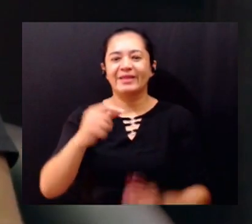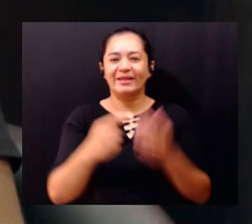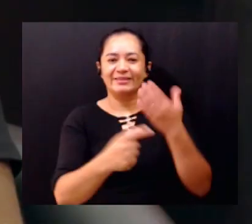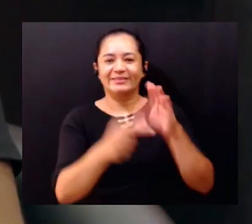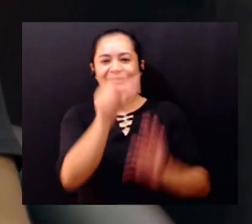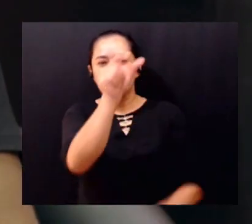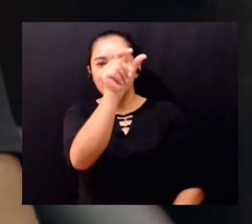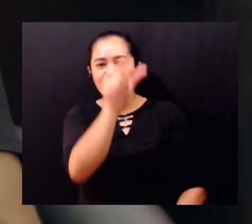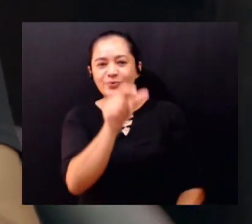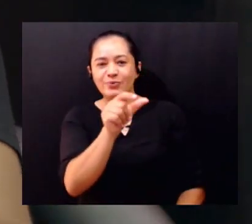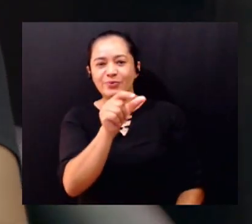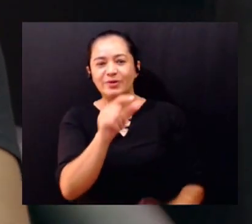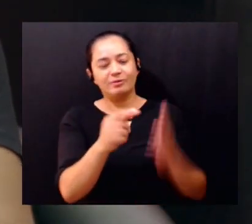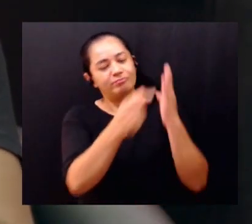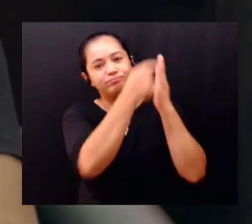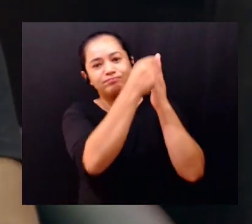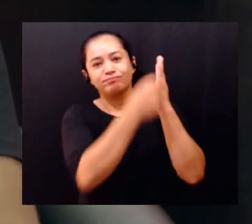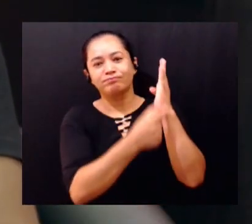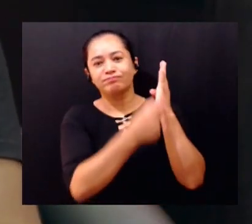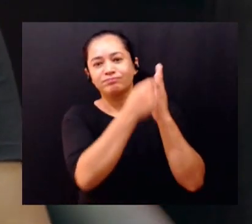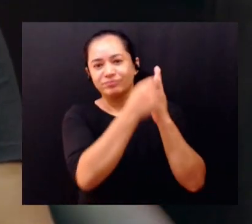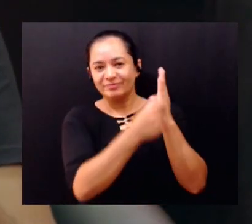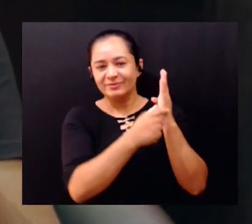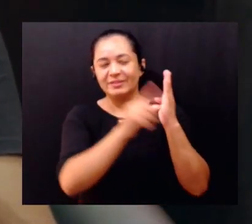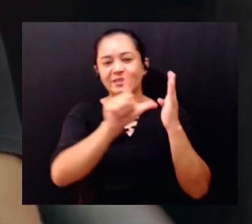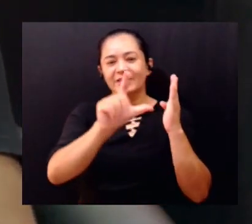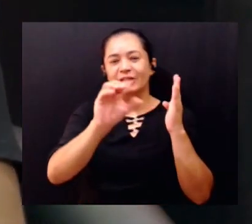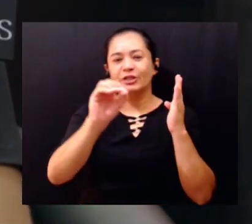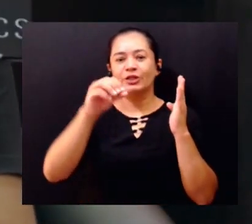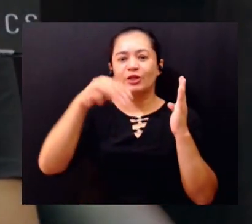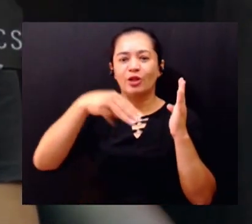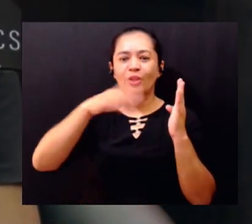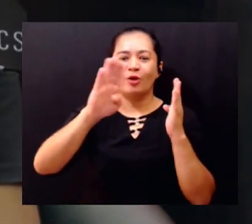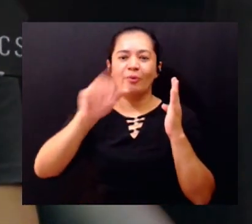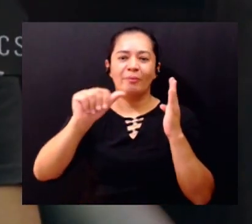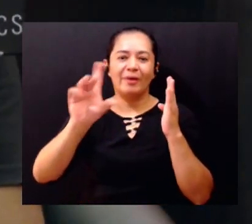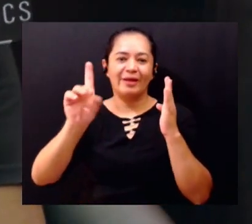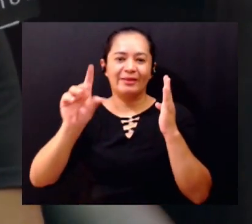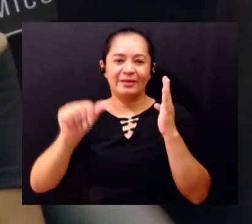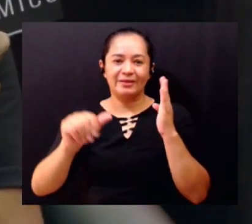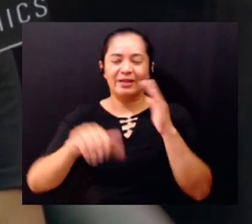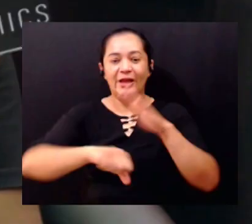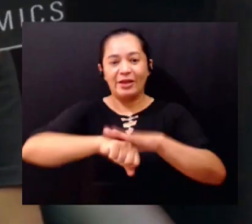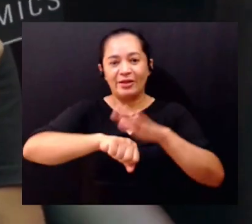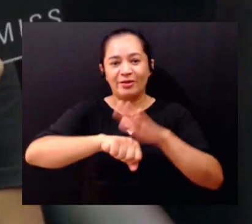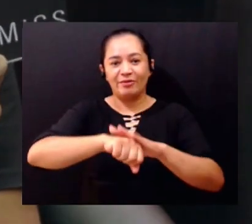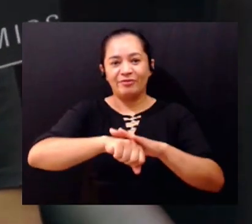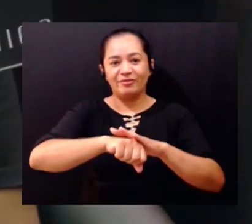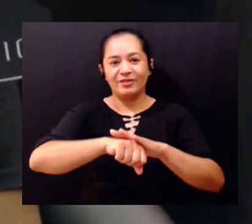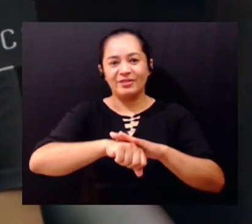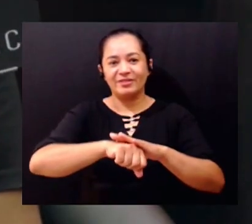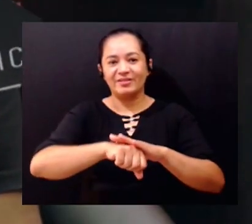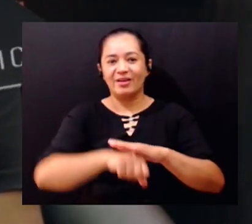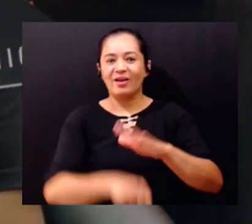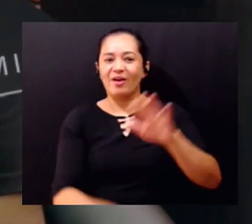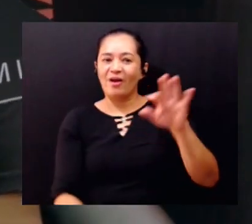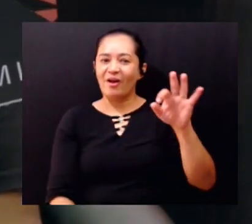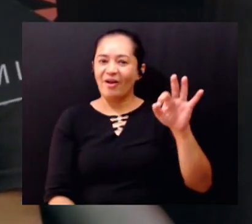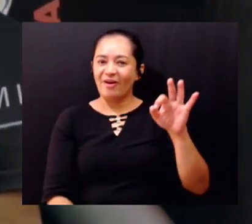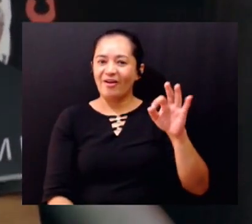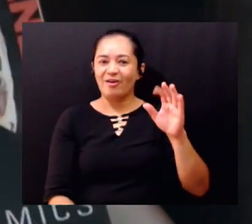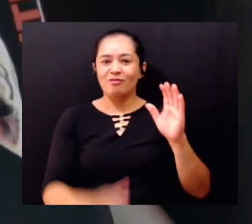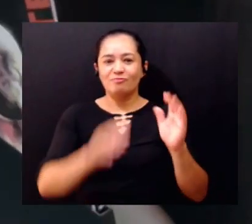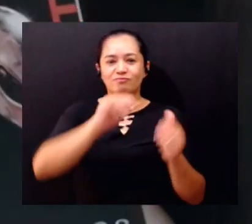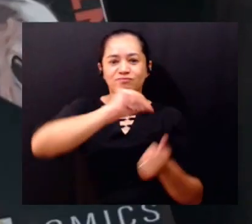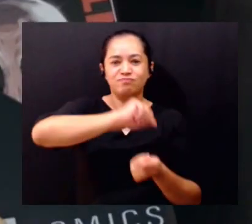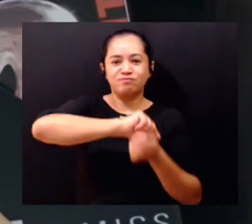Isso aqui é a bom. lombada. Aí eu fiz esse box, né? E que funciona assim também, deitado, legal. dá para colocar os quadrinhos assim.